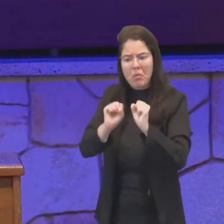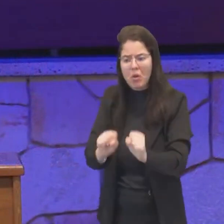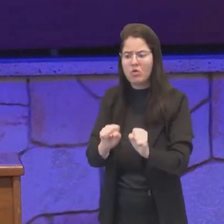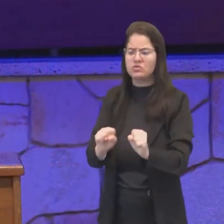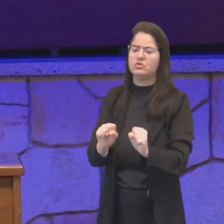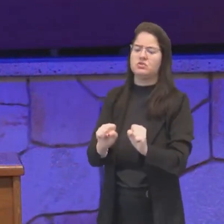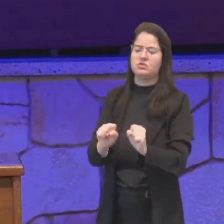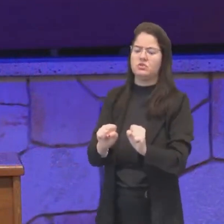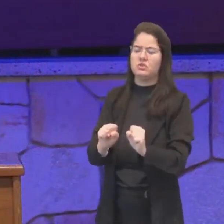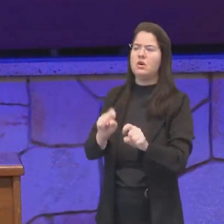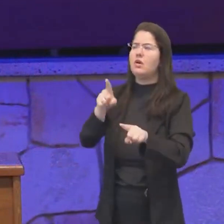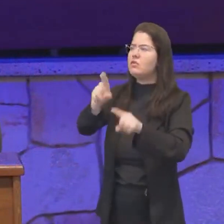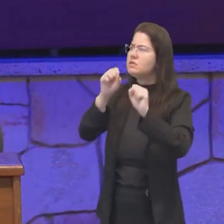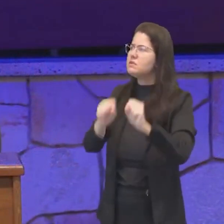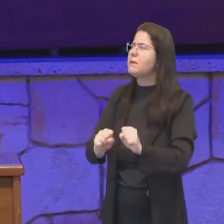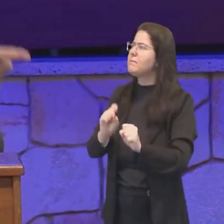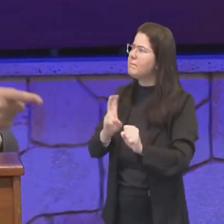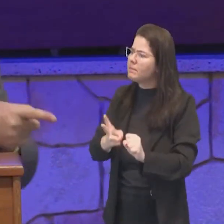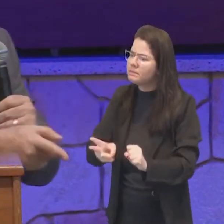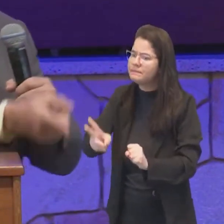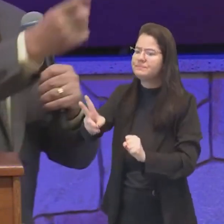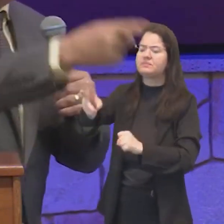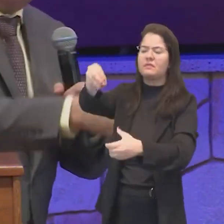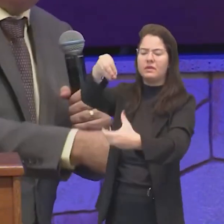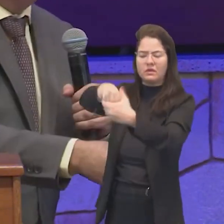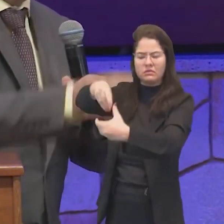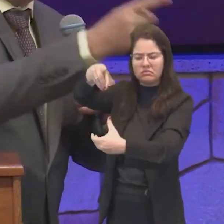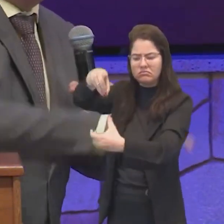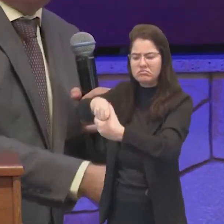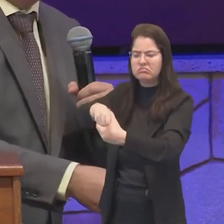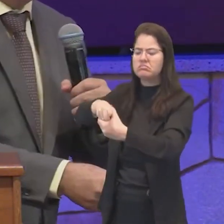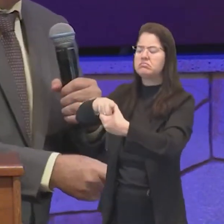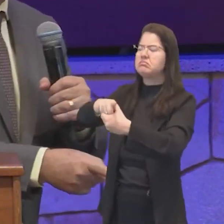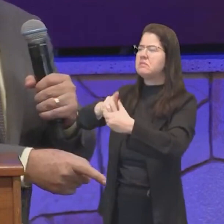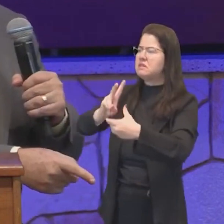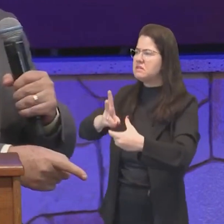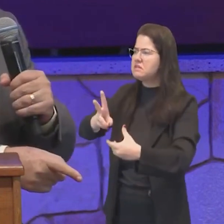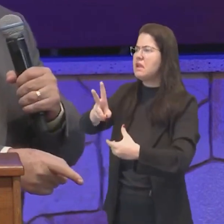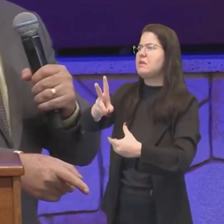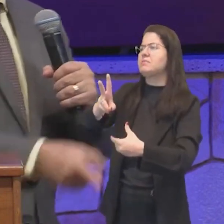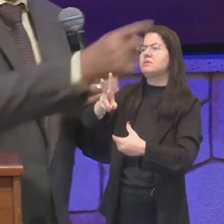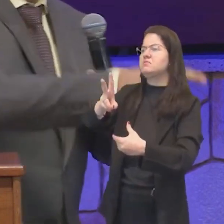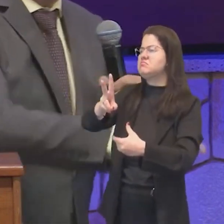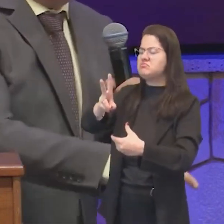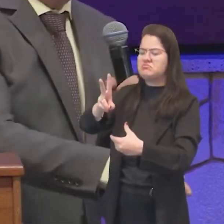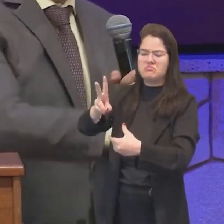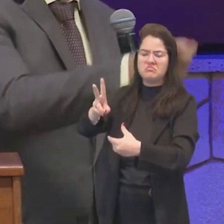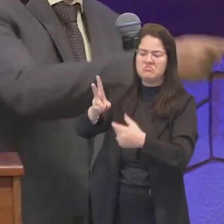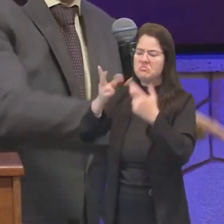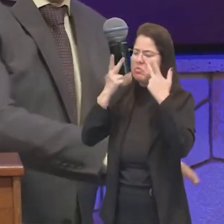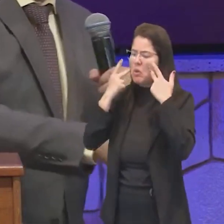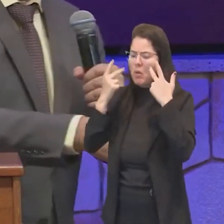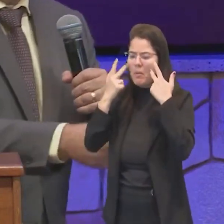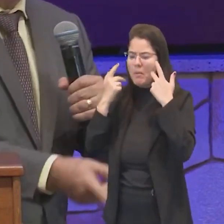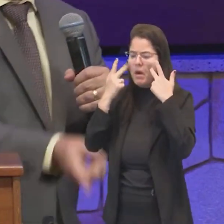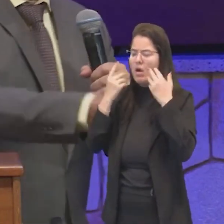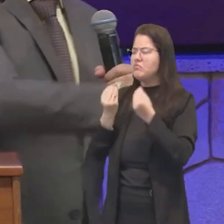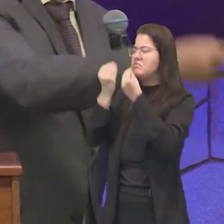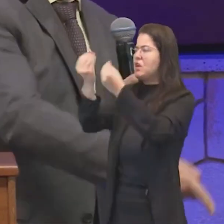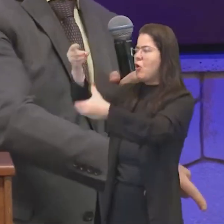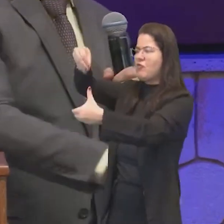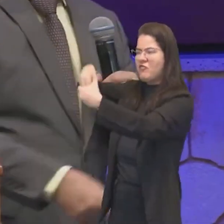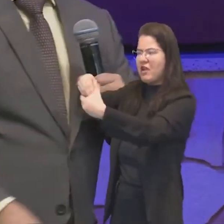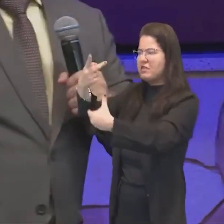vocês podem continuar dizimando do endro, do cominho, das especiarias, dos manjares, da oferta, vocês